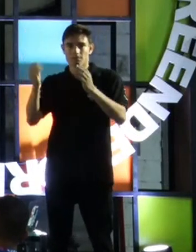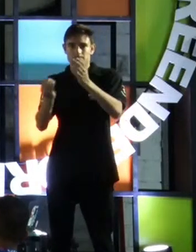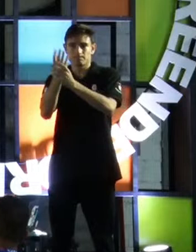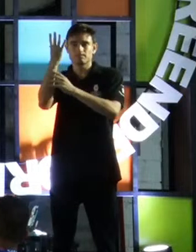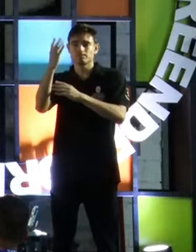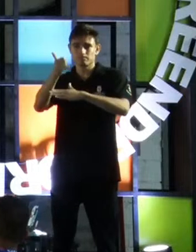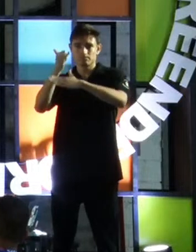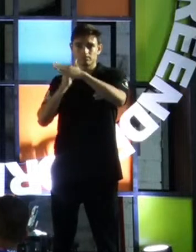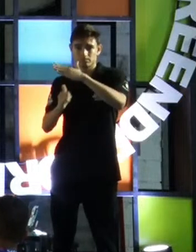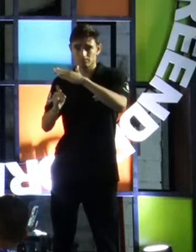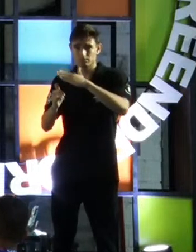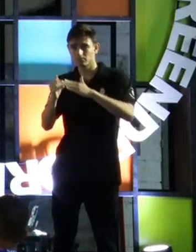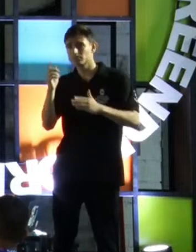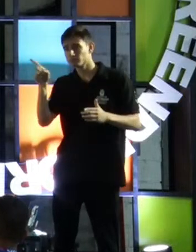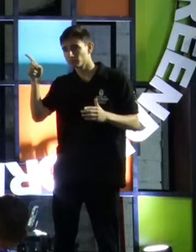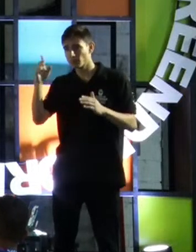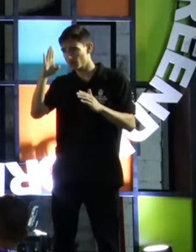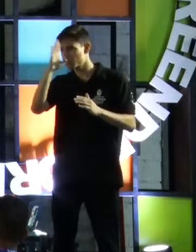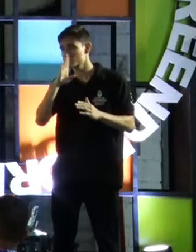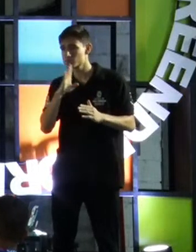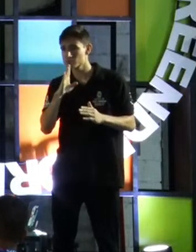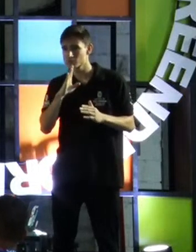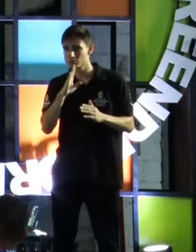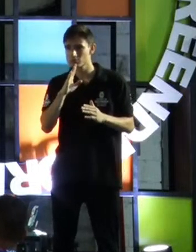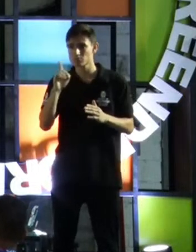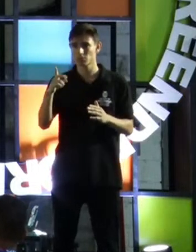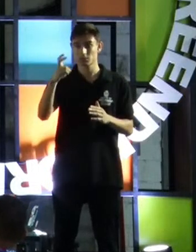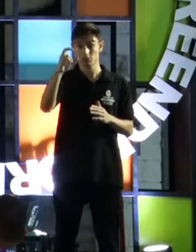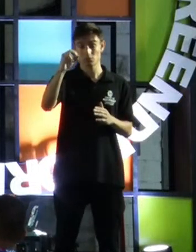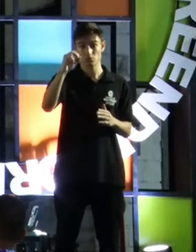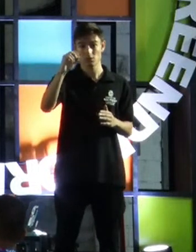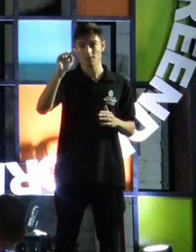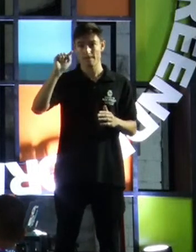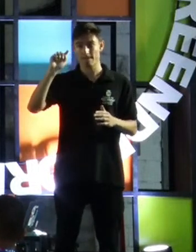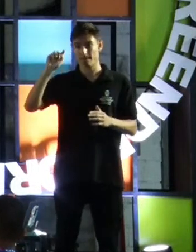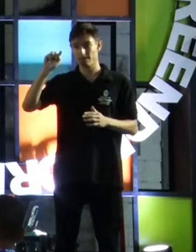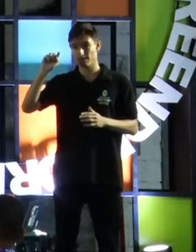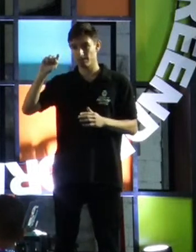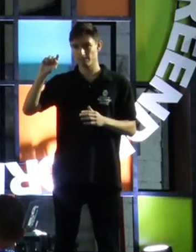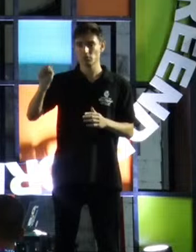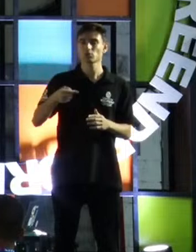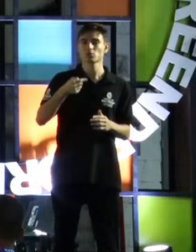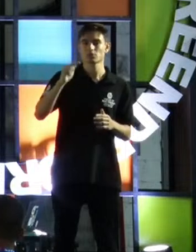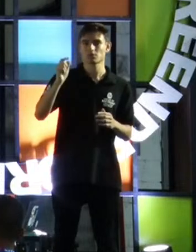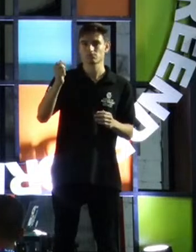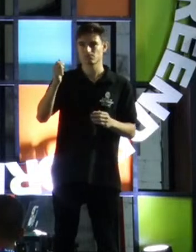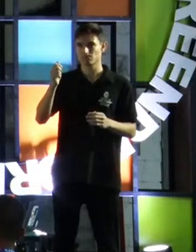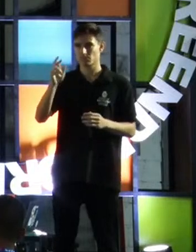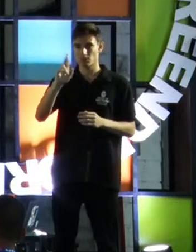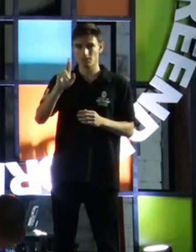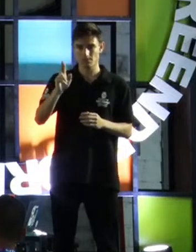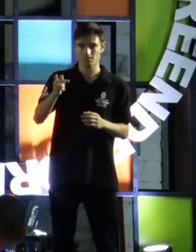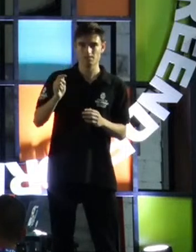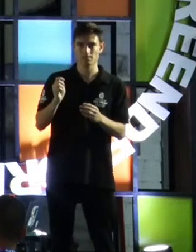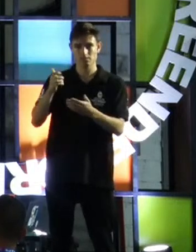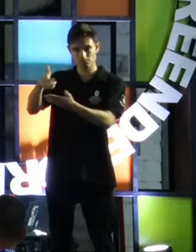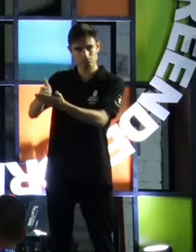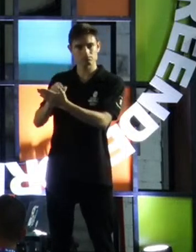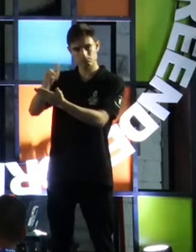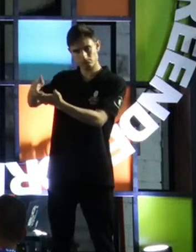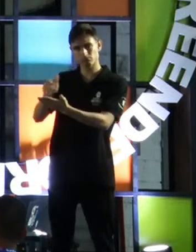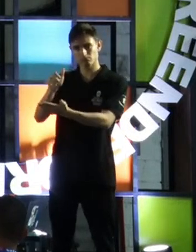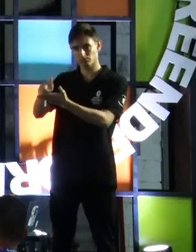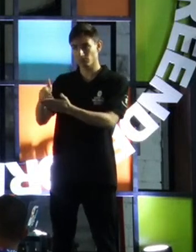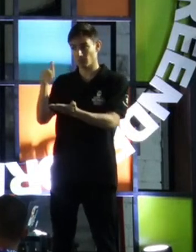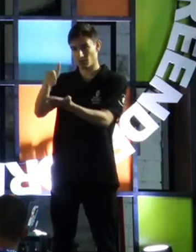e começamos a moer no Brasil. A gente já captou 50 milhões de reais para investir nos primeiros 5 programas e até o final do ano vocês